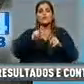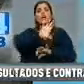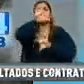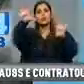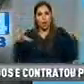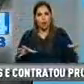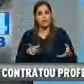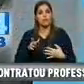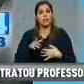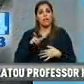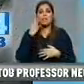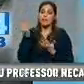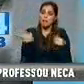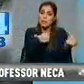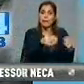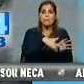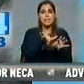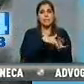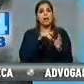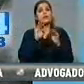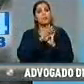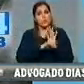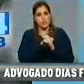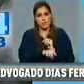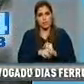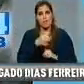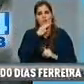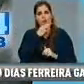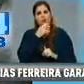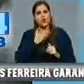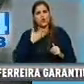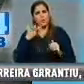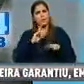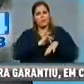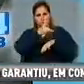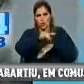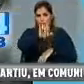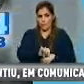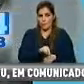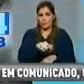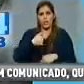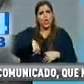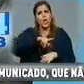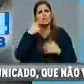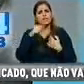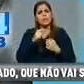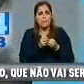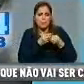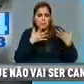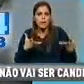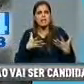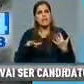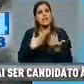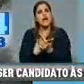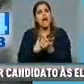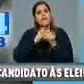e fazê-las participar nesse processo. Falou-se também de doutoramentos profissionais. Nós temos cada vez mais que levar a formação superior para